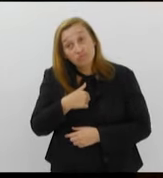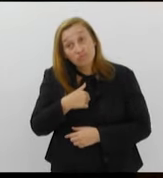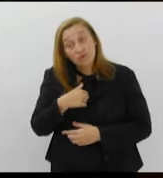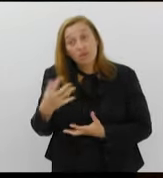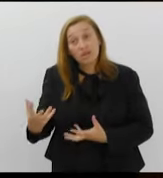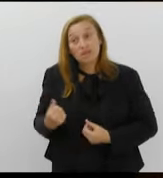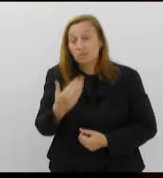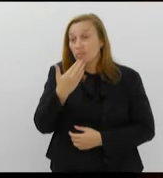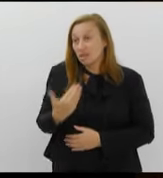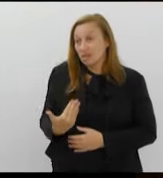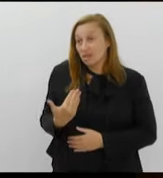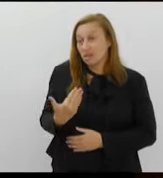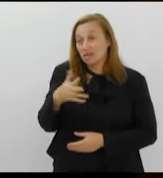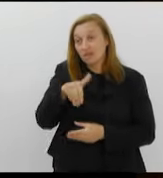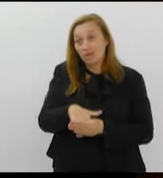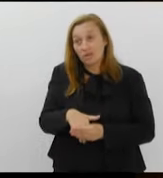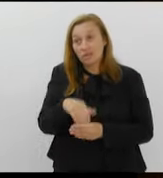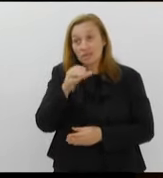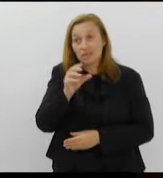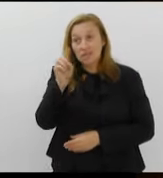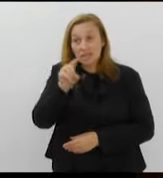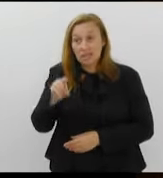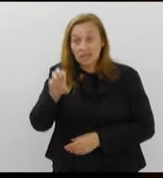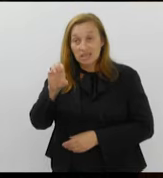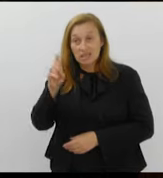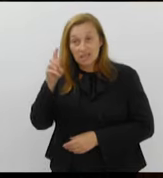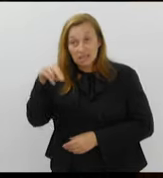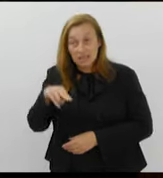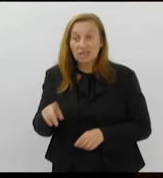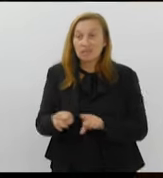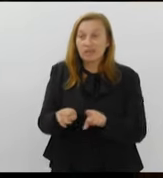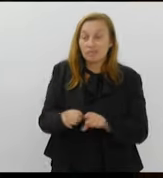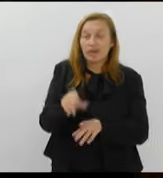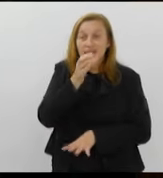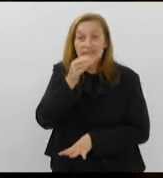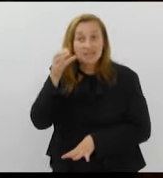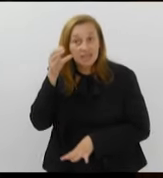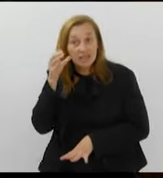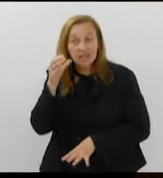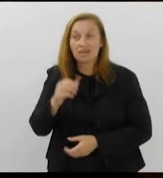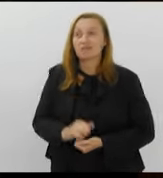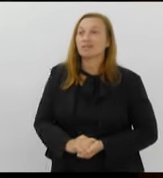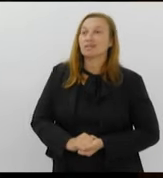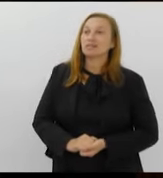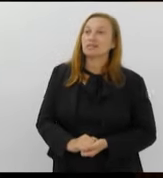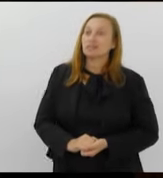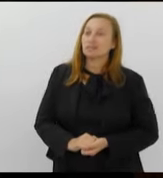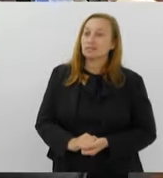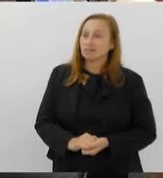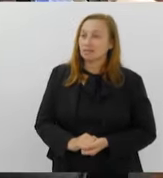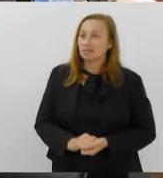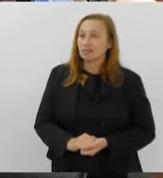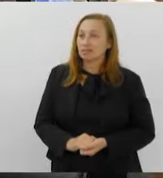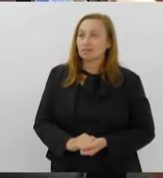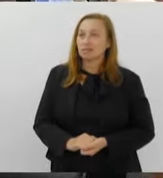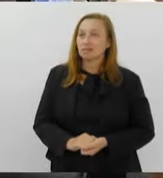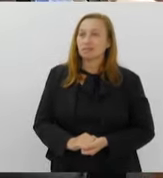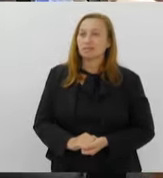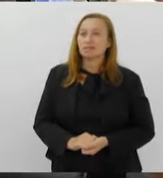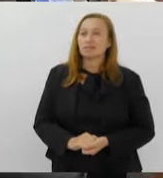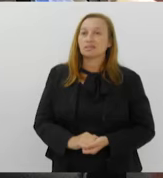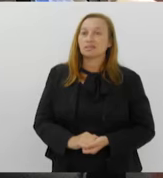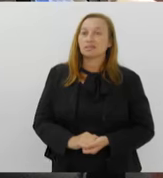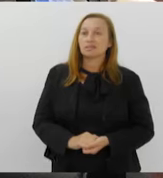o pedido de voto da nossa amiga Zeidan e da Célia Jordão, eu voto em Célia Jordão e Zeidan. A e B.